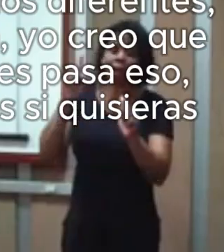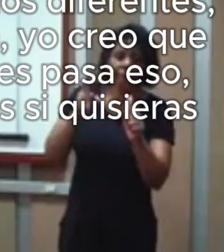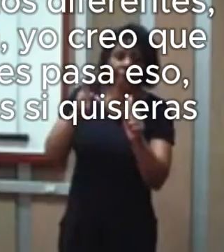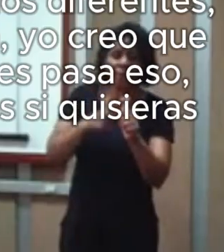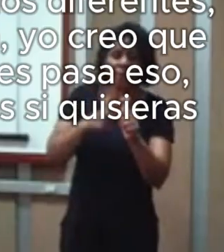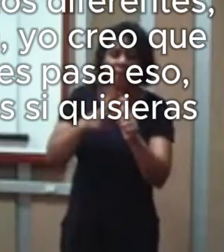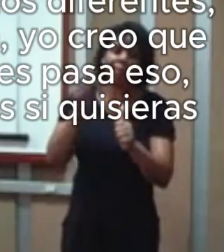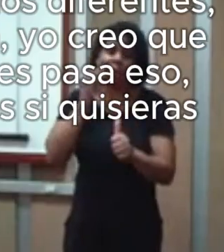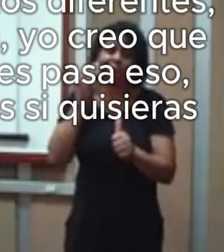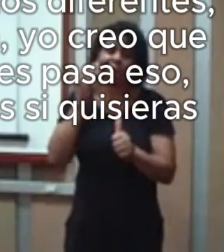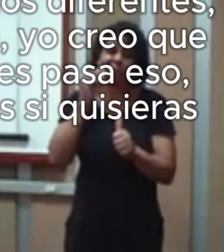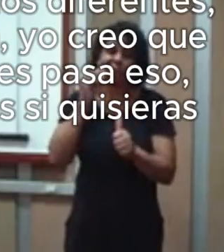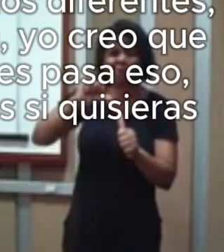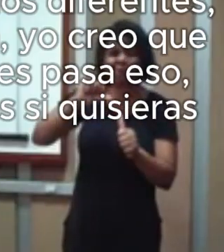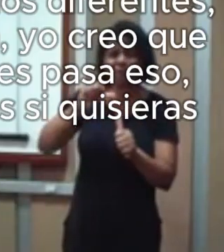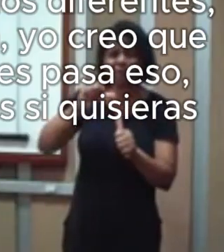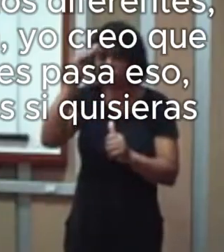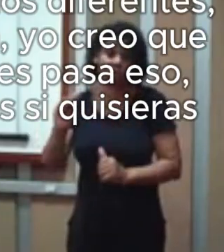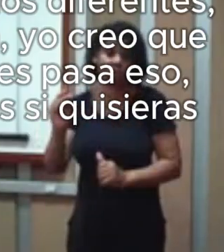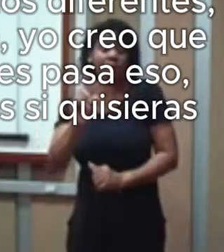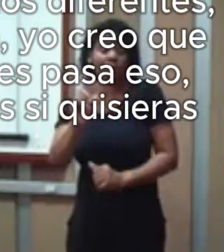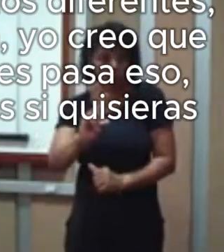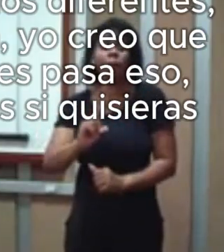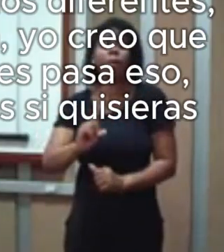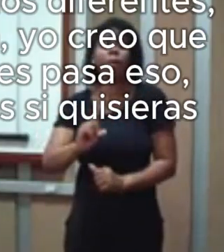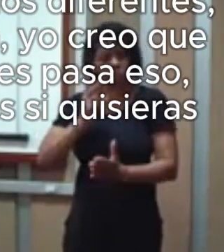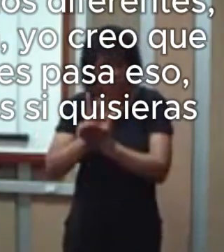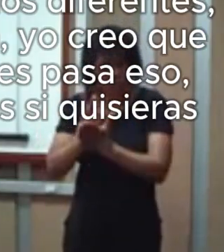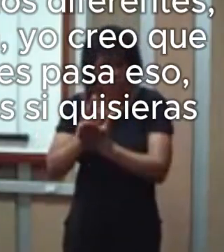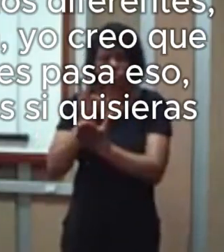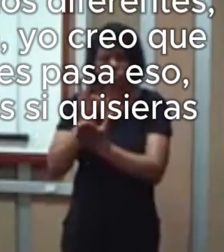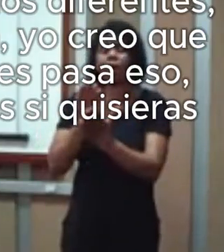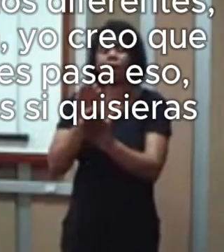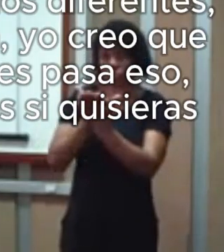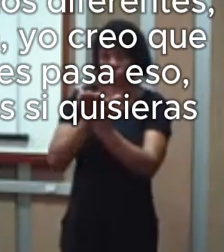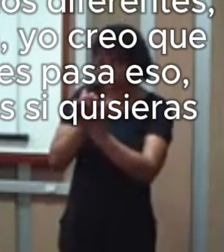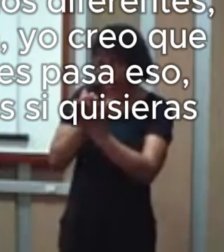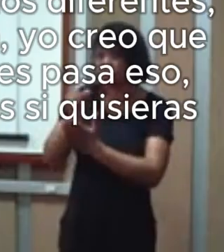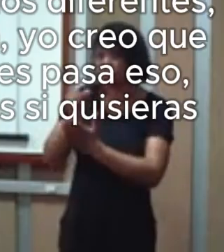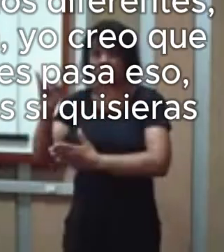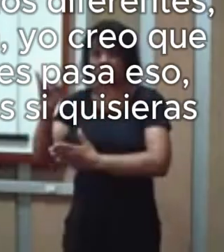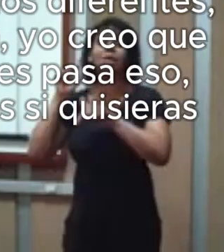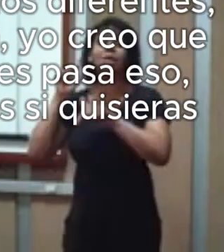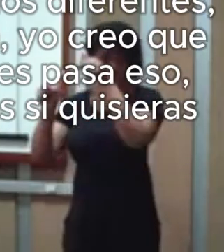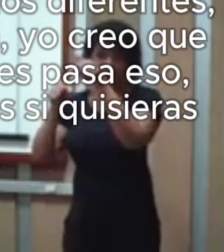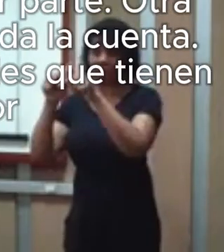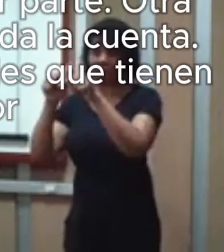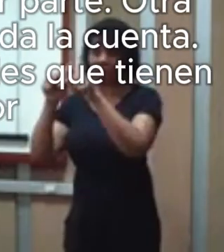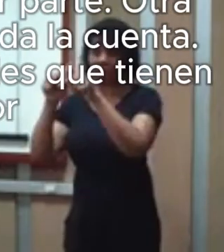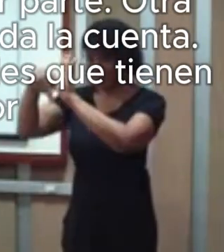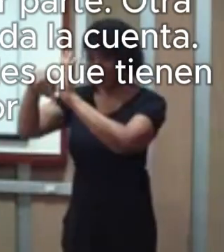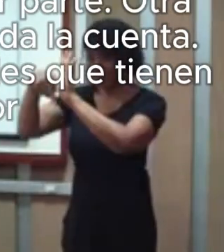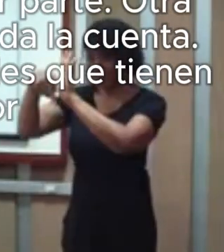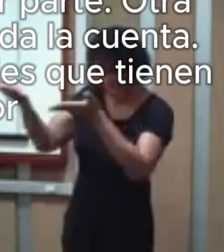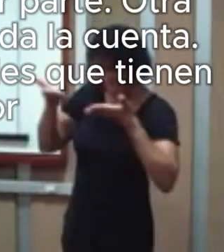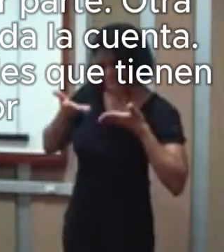vez, não dá certo, mas a gente já tentou. Tá? E se você quiser trabalhar lá, você pode ter esse projeto.